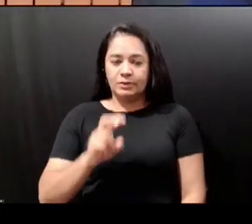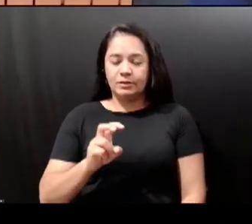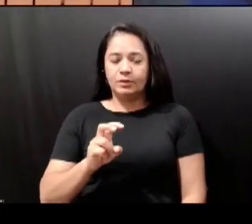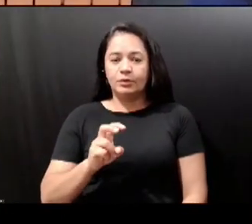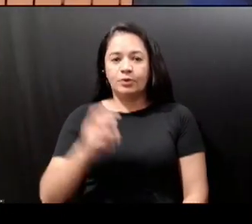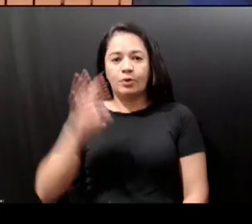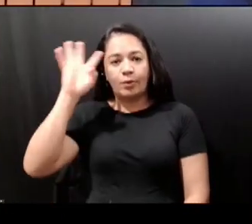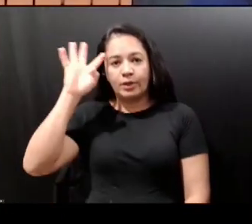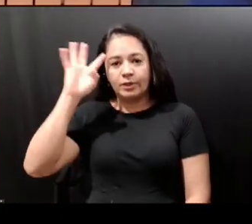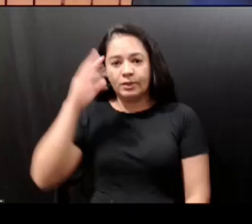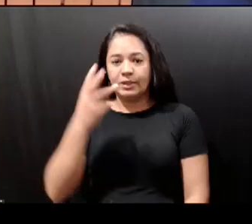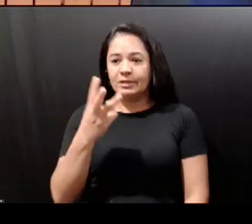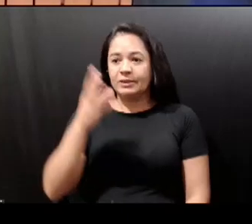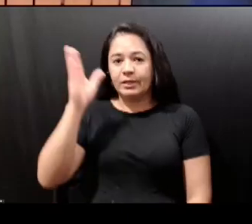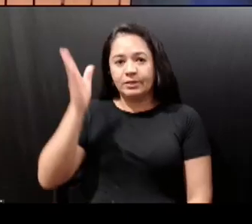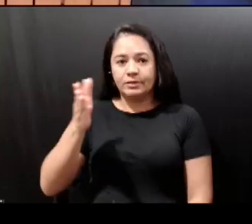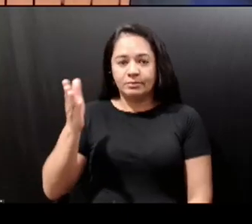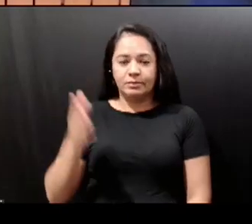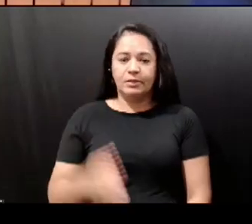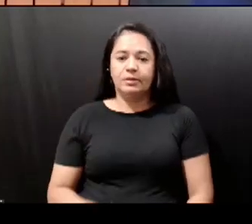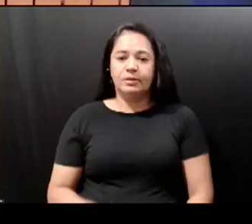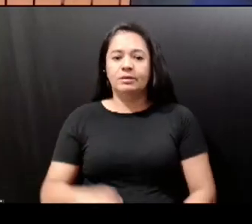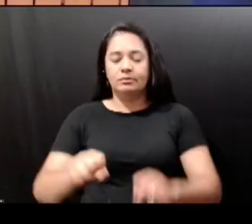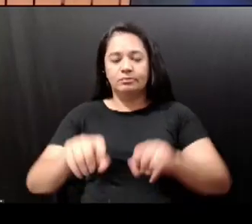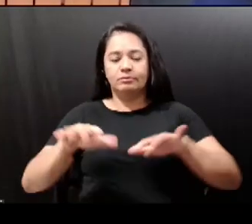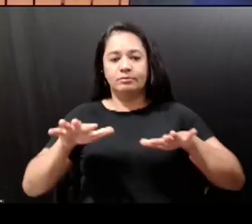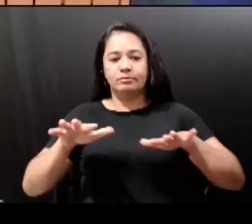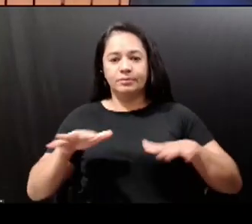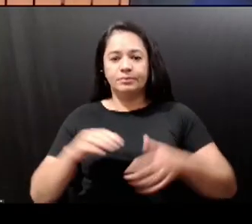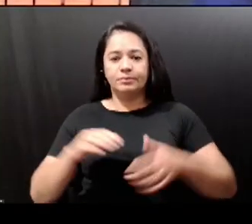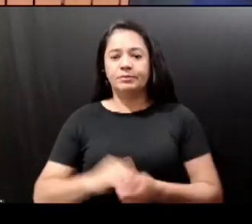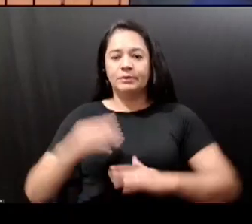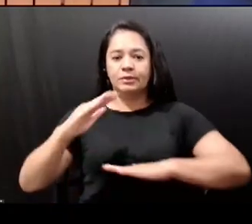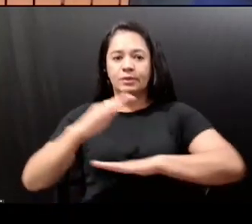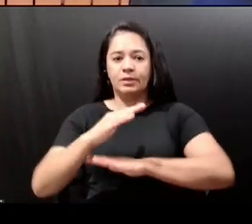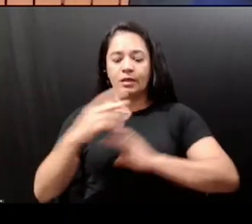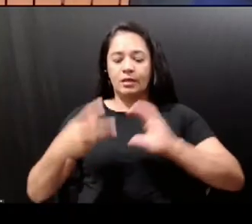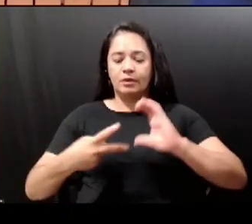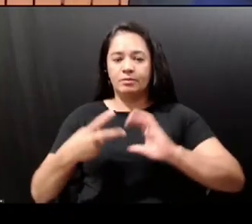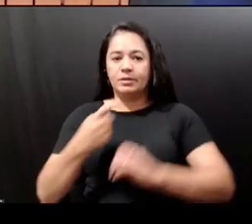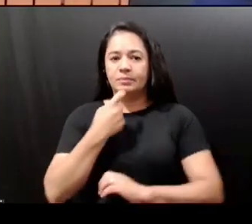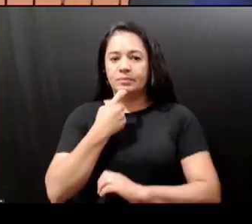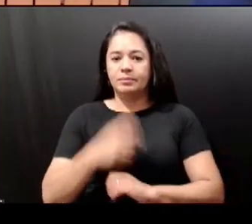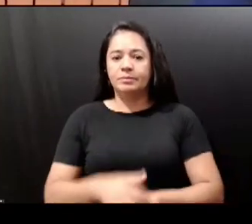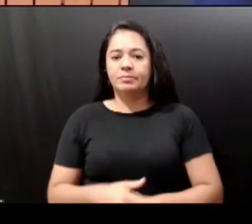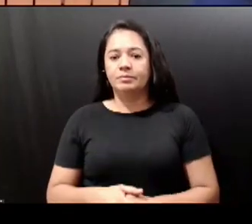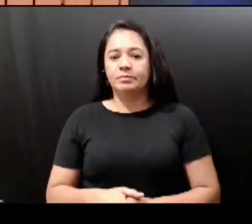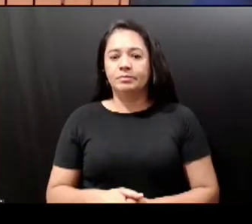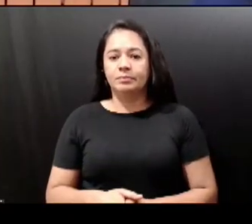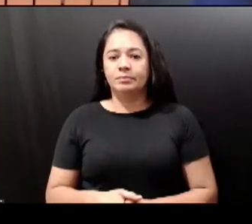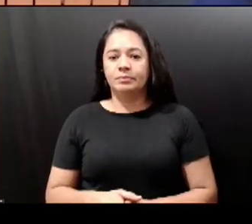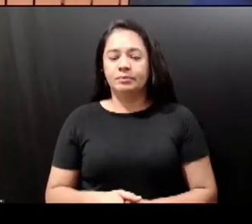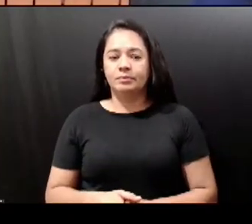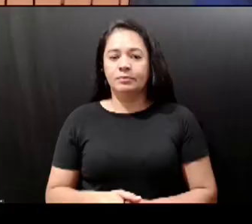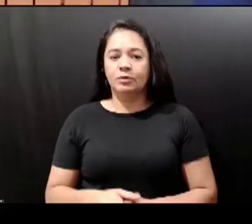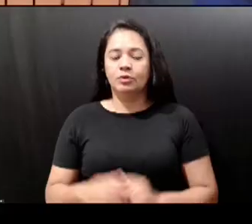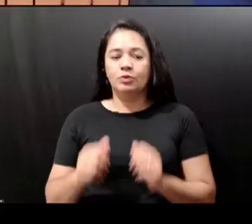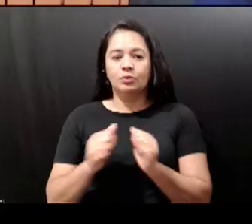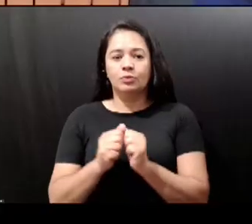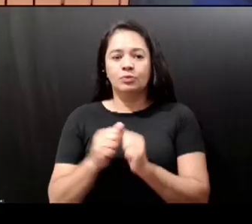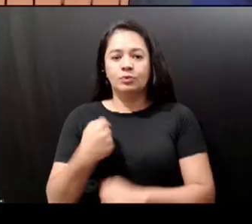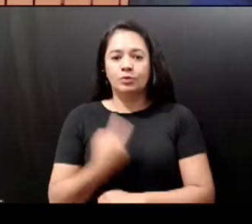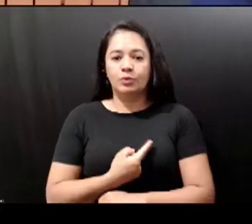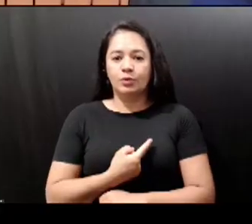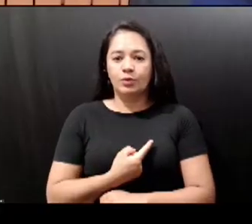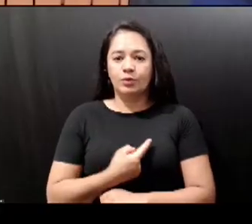3h30, no plenário José Maria Matosinho, da Câmara Municipal de Campinas. E aqui conosco, na nossa comissão, o